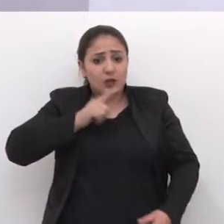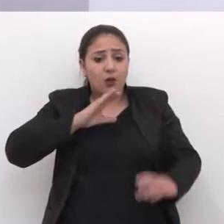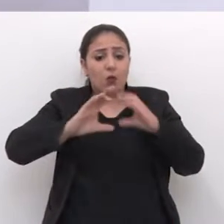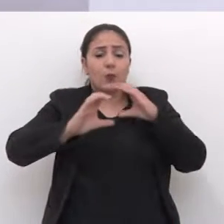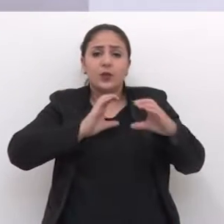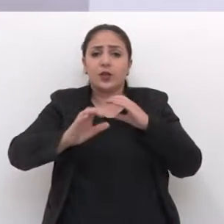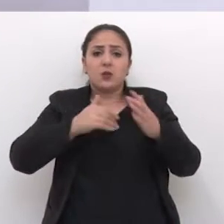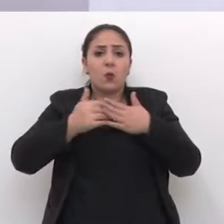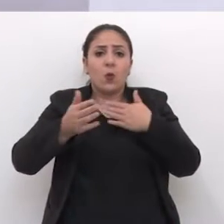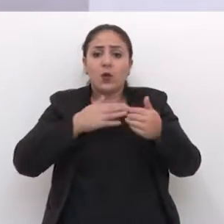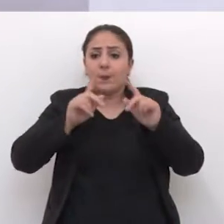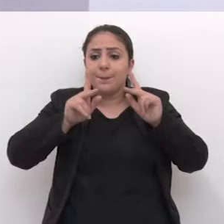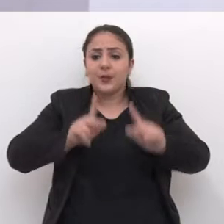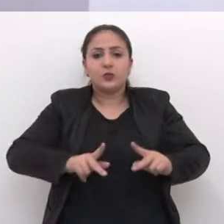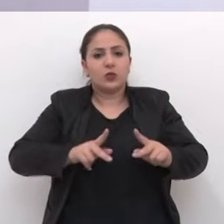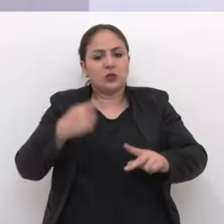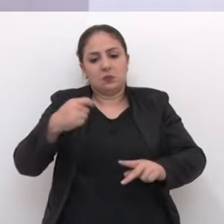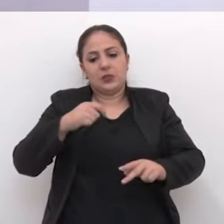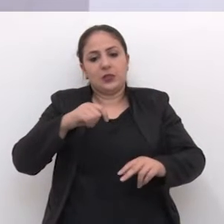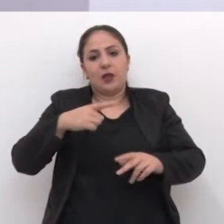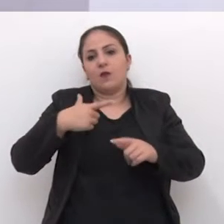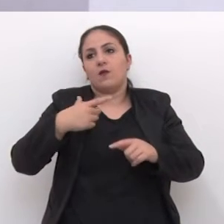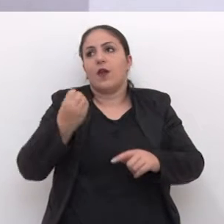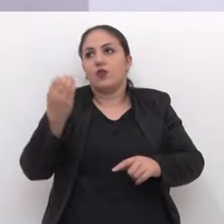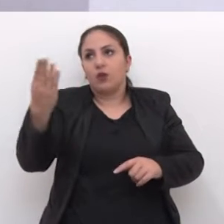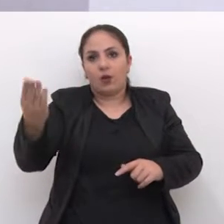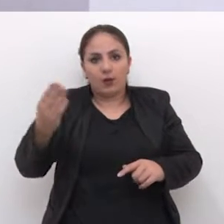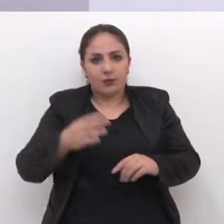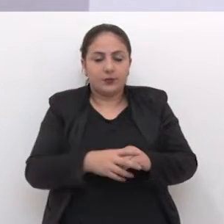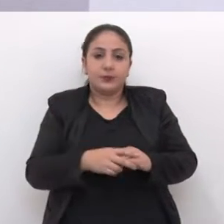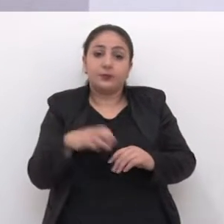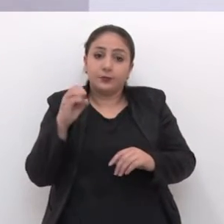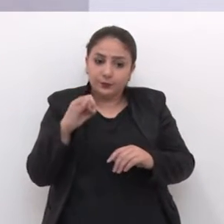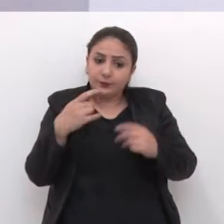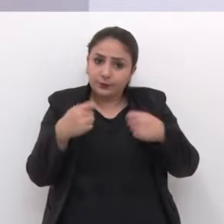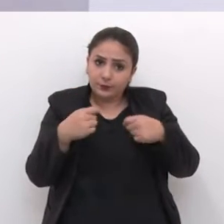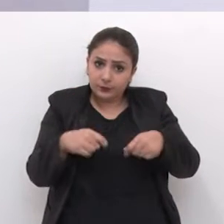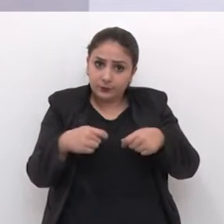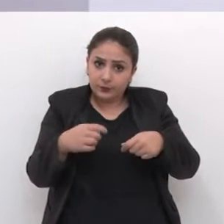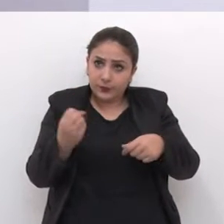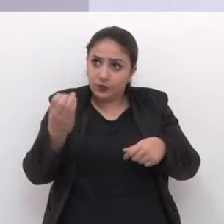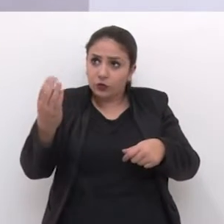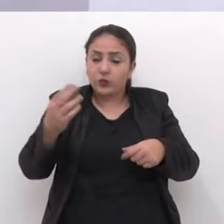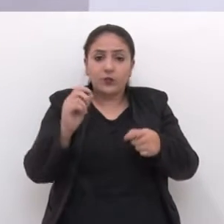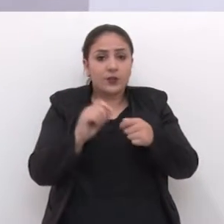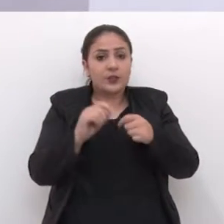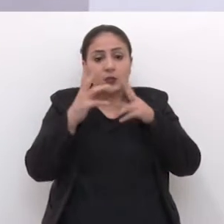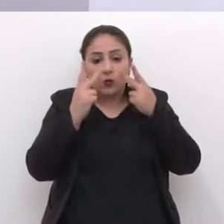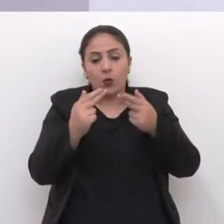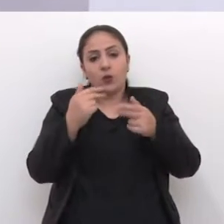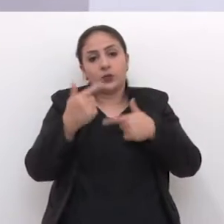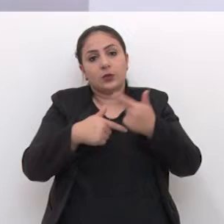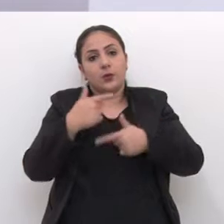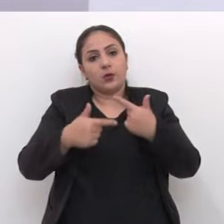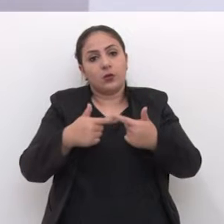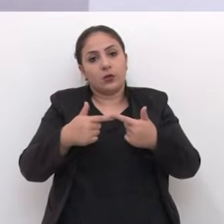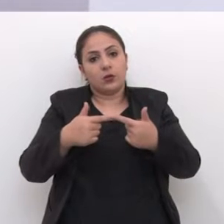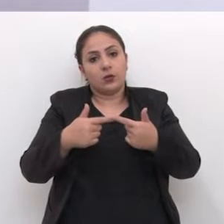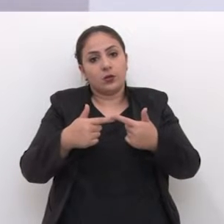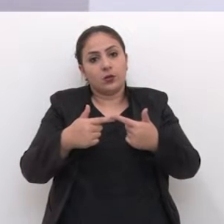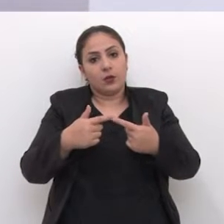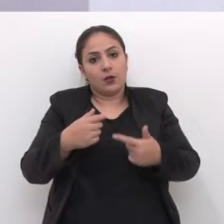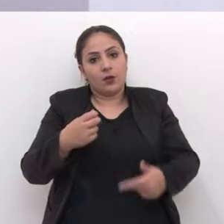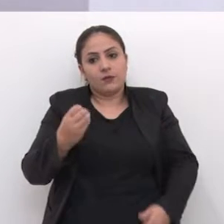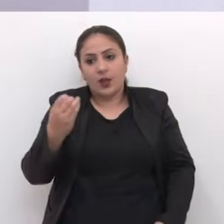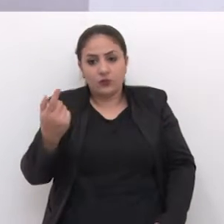permite que a gente se comunique com quem quiser sem tirar os pés aqui de Passo Fundo. Ou se precisar viajar, faça como todo e qualquer trabalhador,